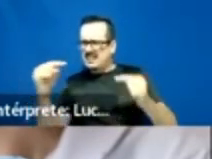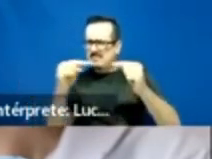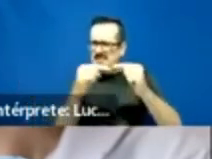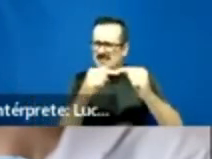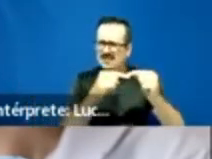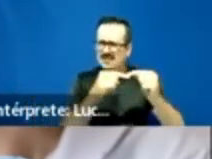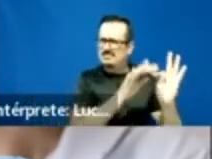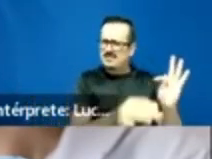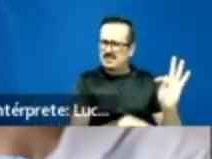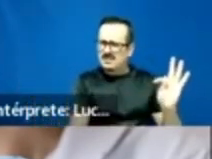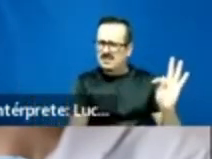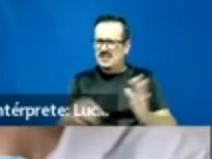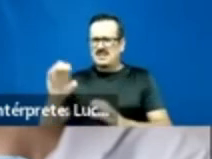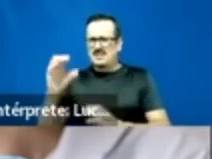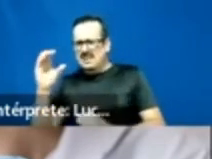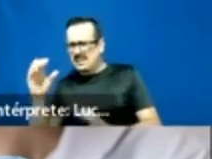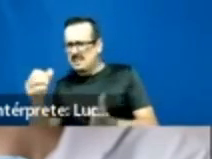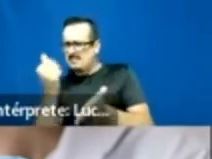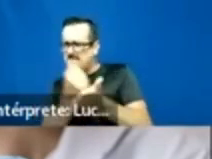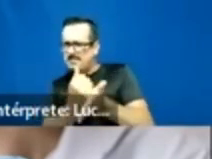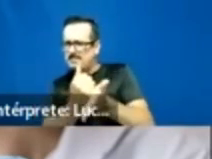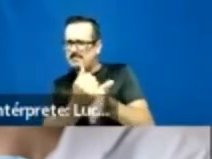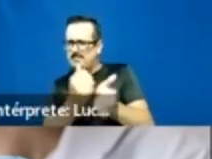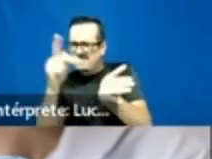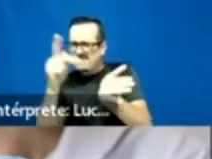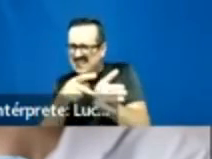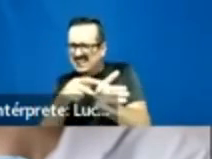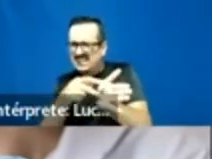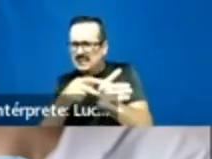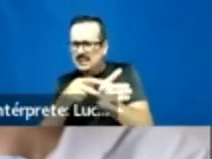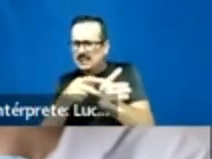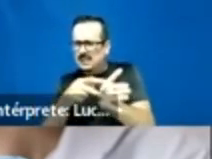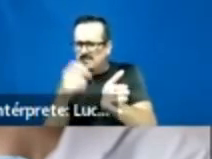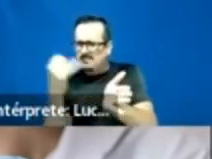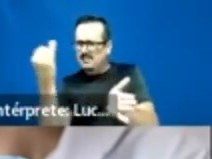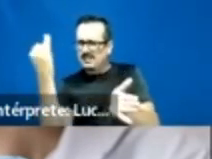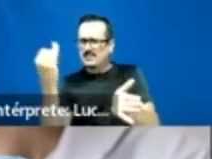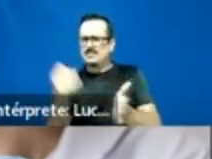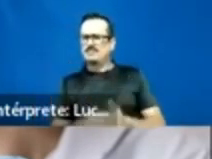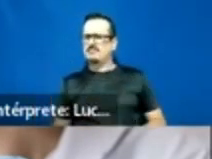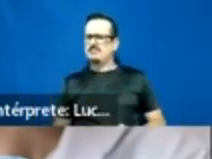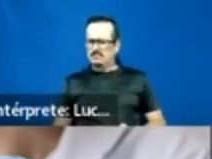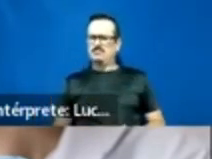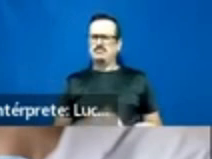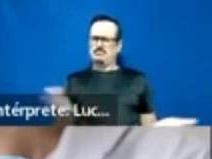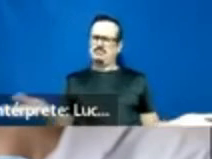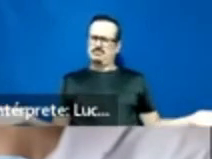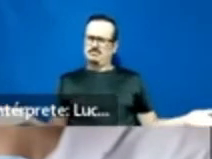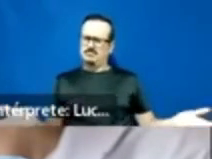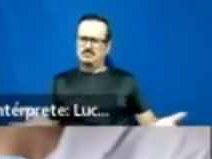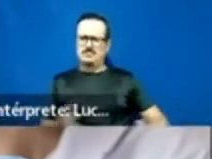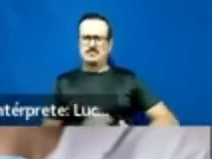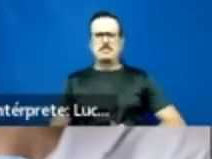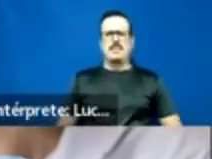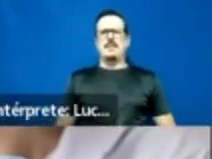importante. O depoimento que você viu da Rejane é extraordinário, já falava por si. Mas